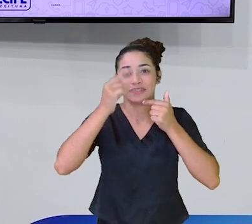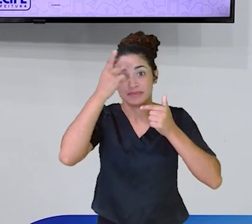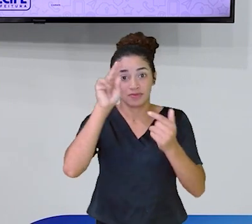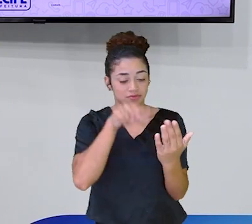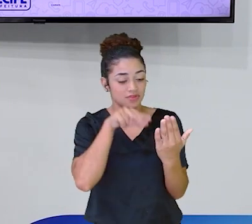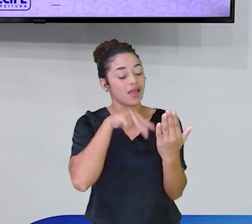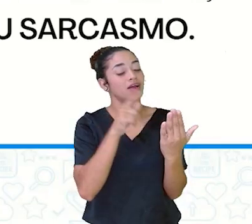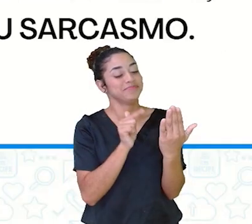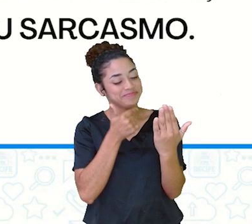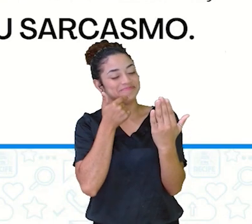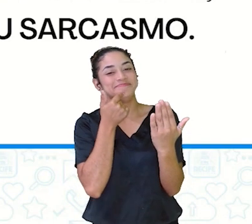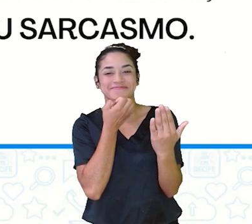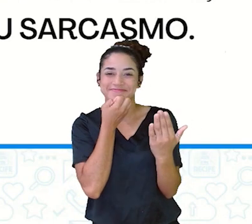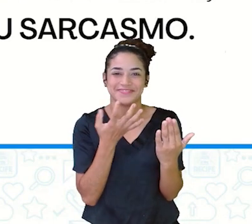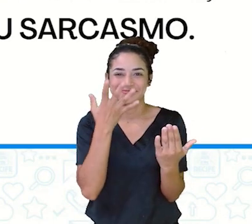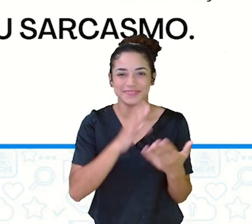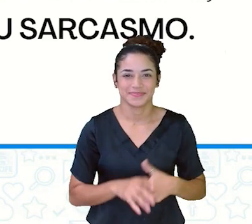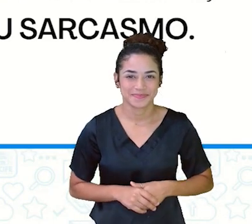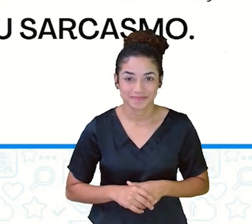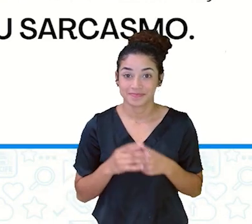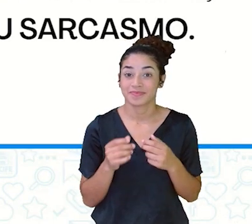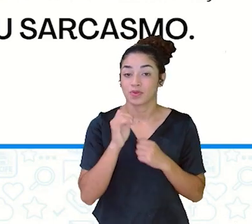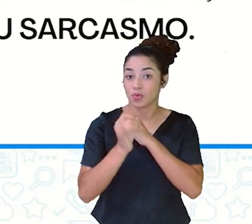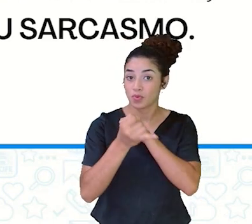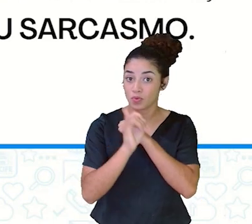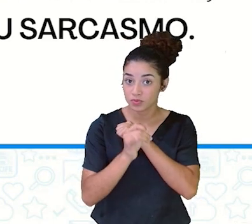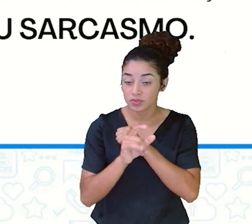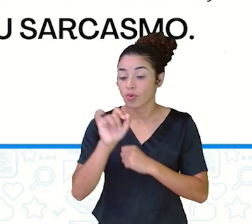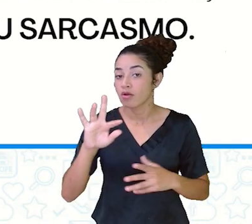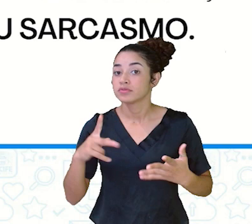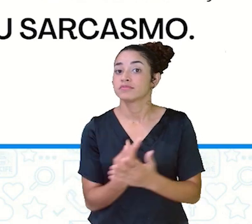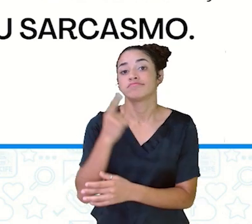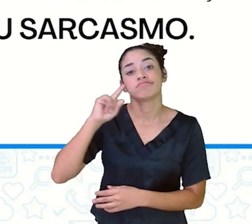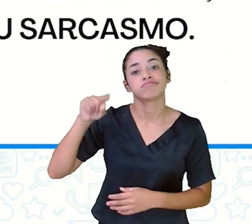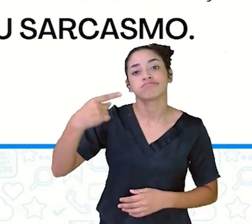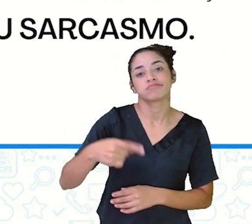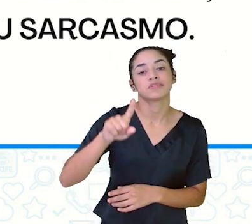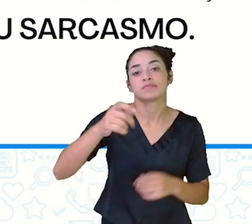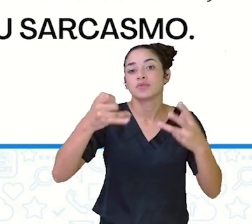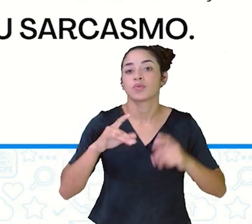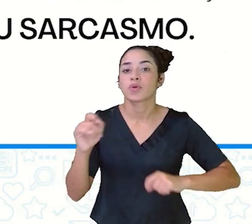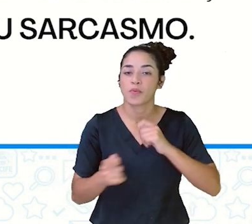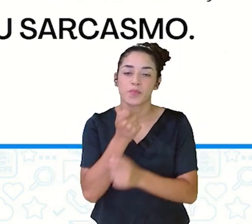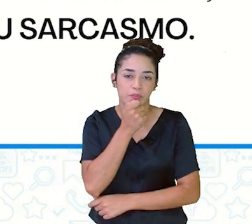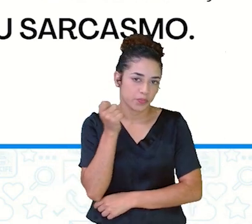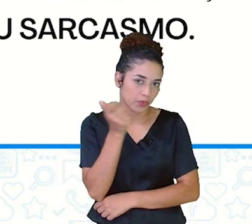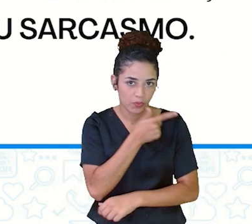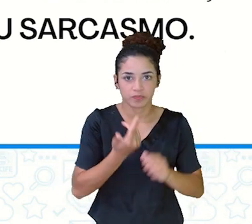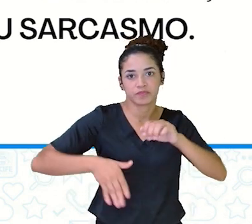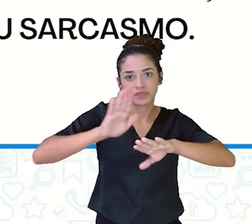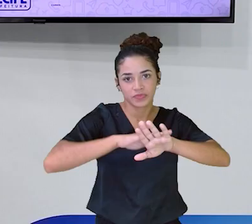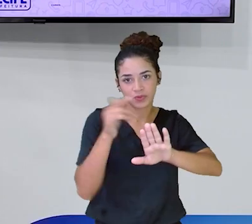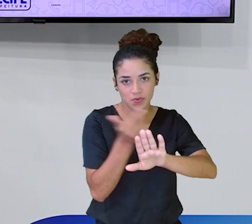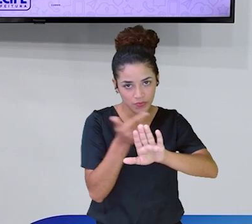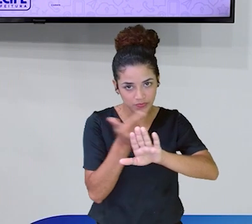leitor. Na crônica, os acontecimentos do nosso dia a dia são narrados com humor, ironia